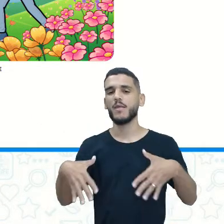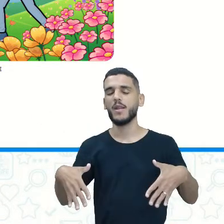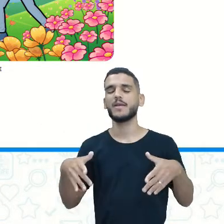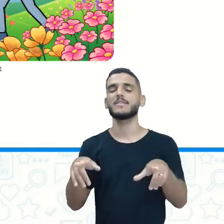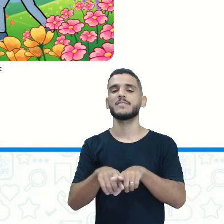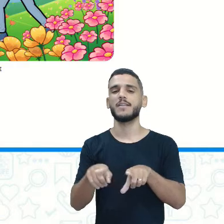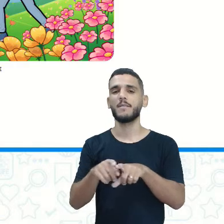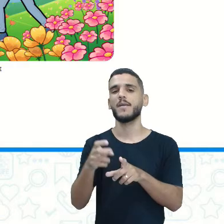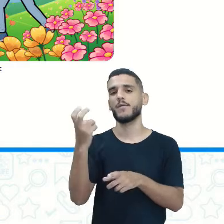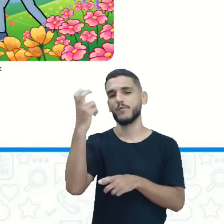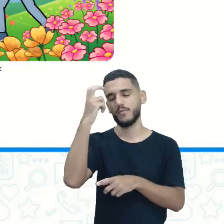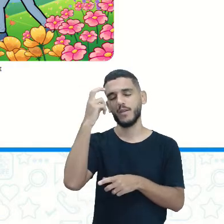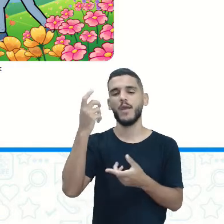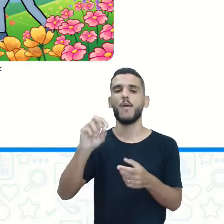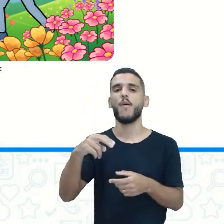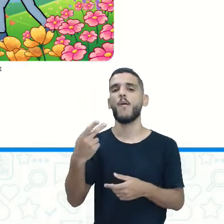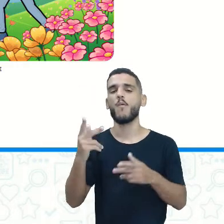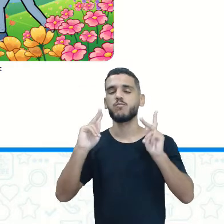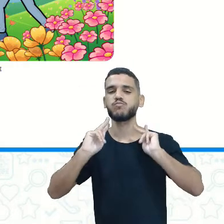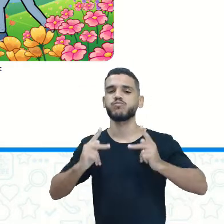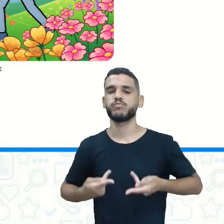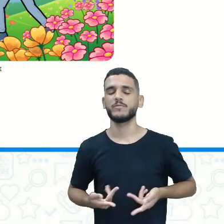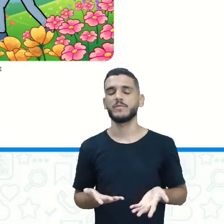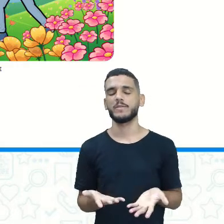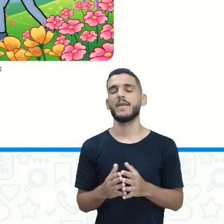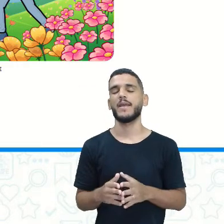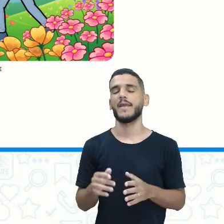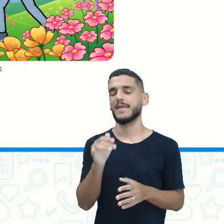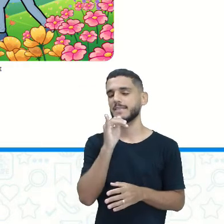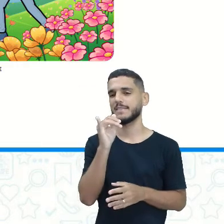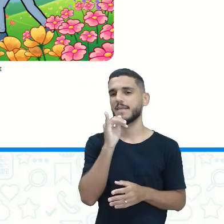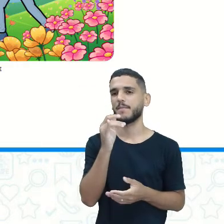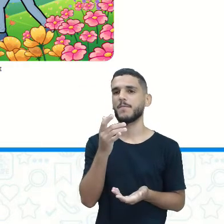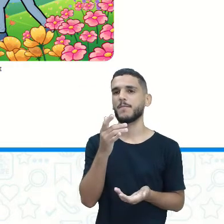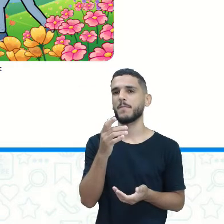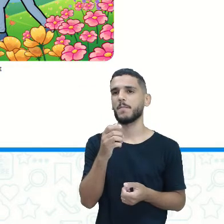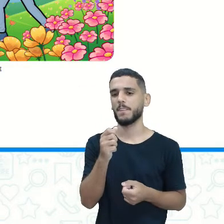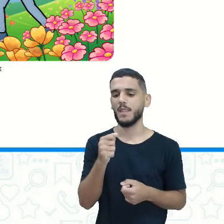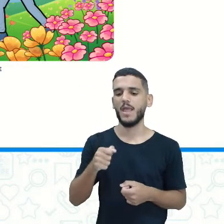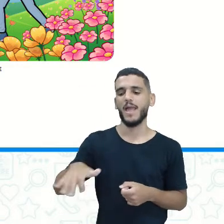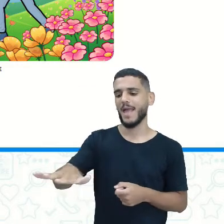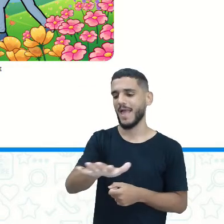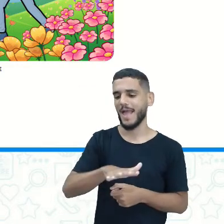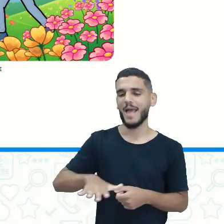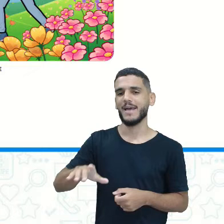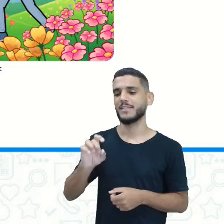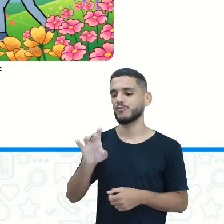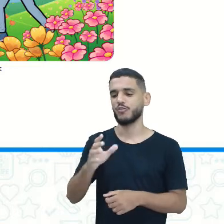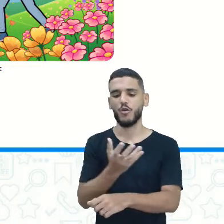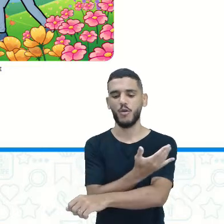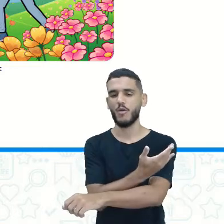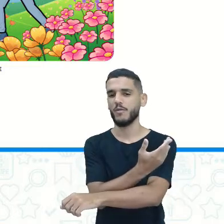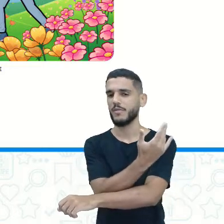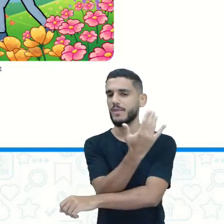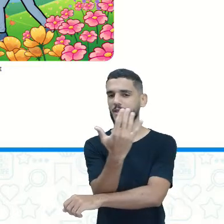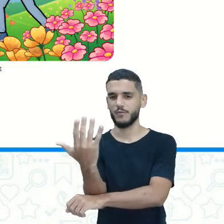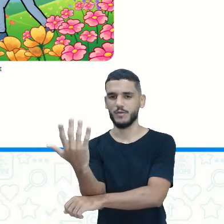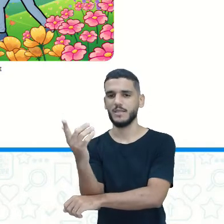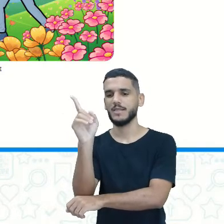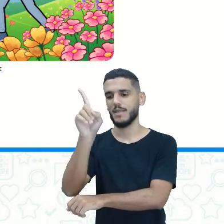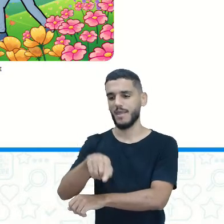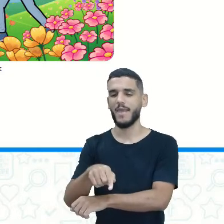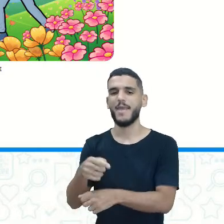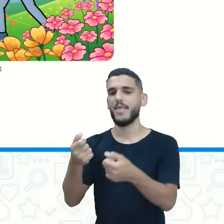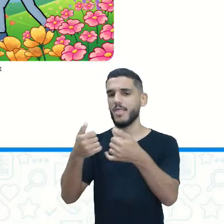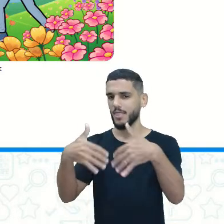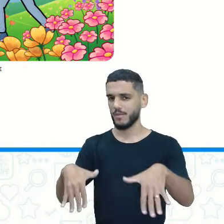ou humanizados. Então, quando uma determinada área é formada apenas pelos elementos da natureza, falamos de uma paisagem natural.